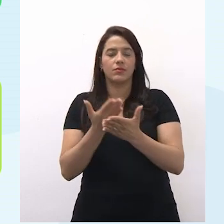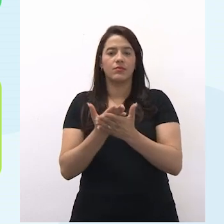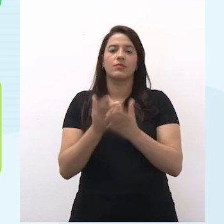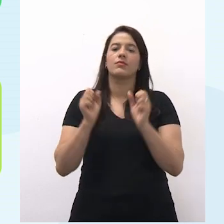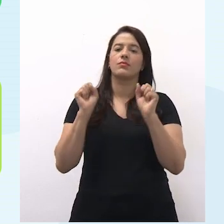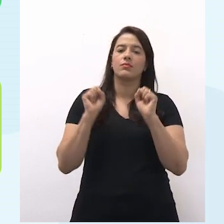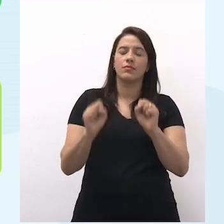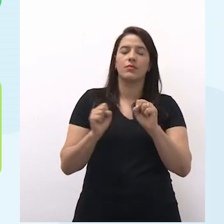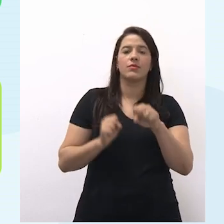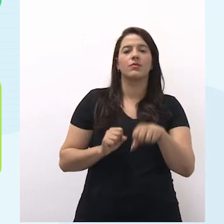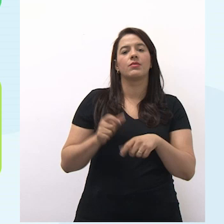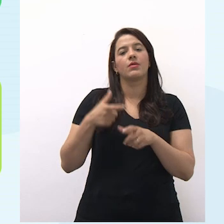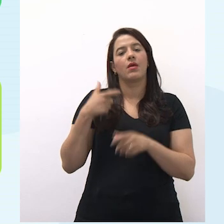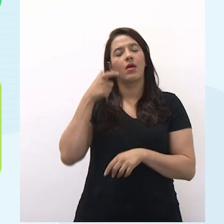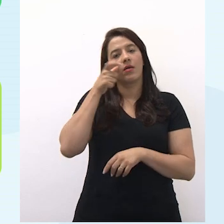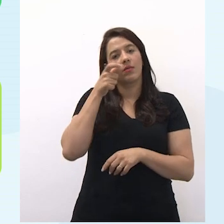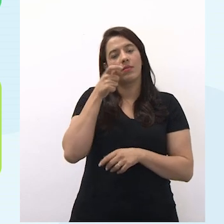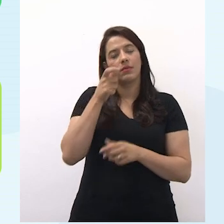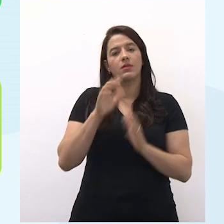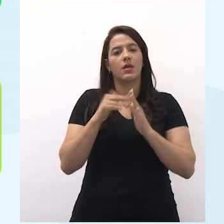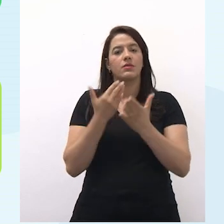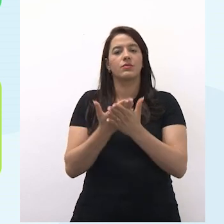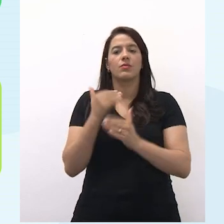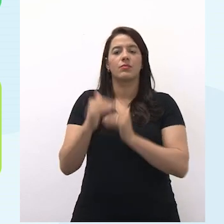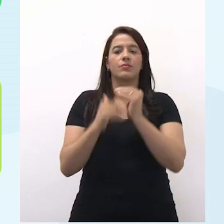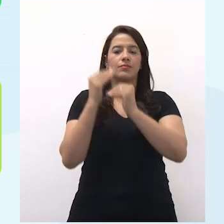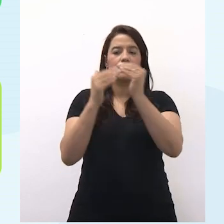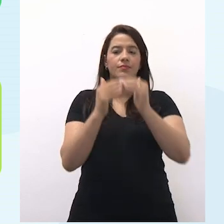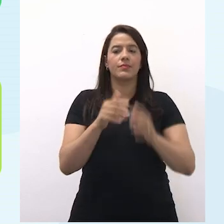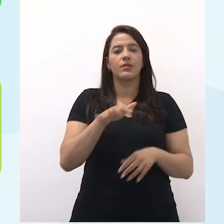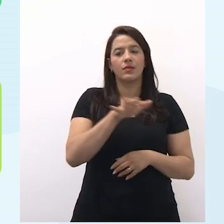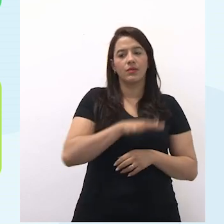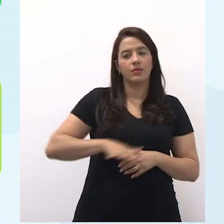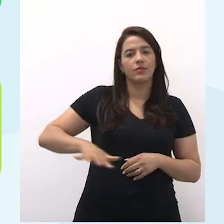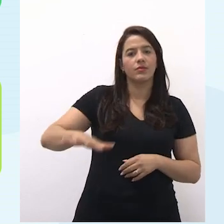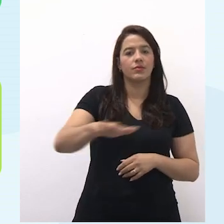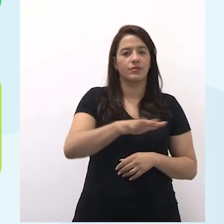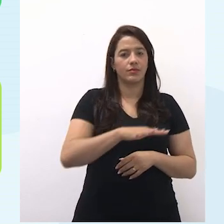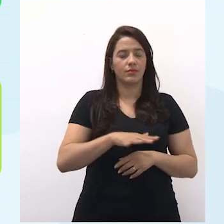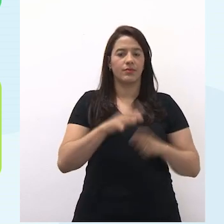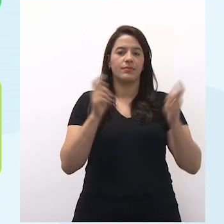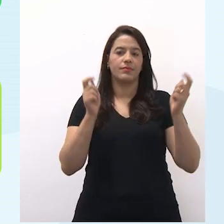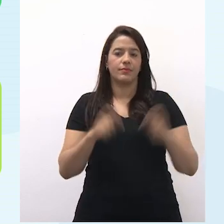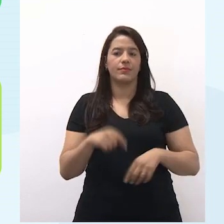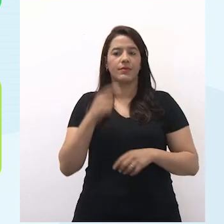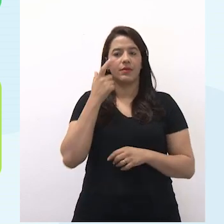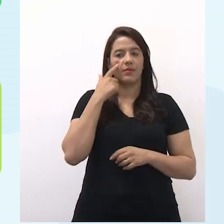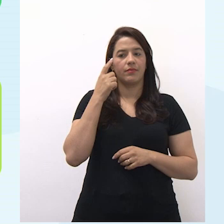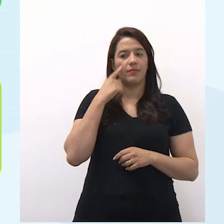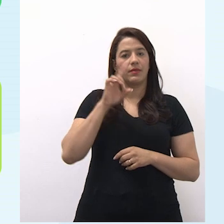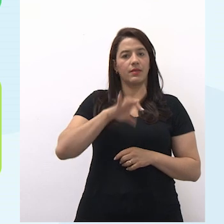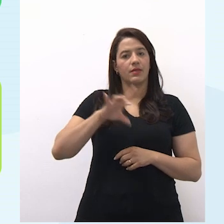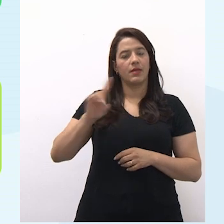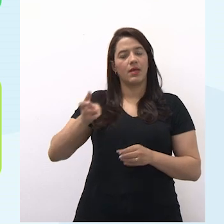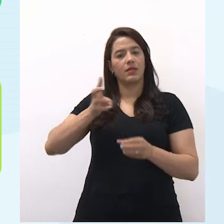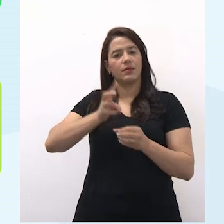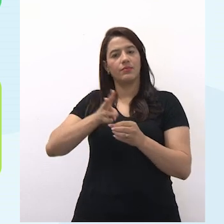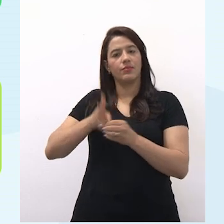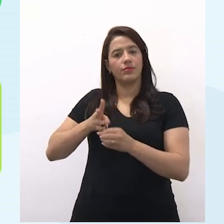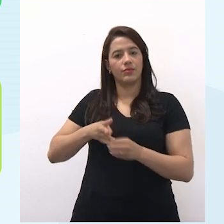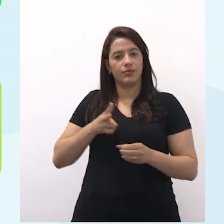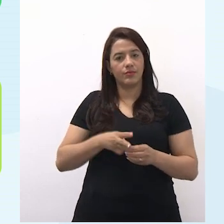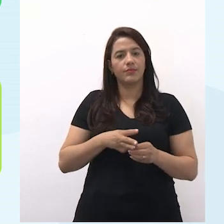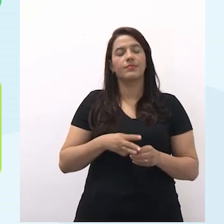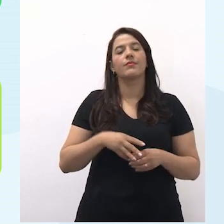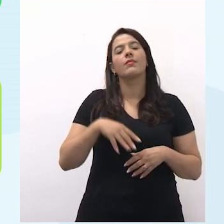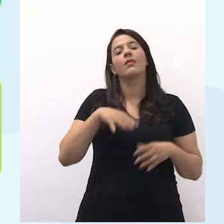acompanhar as escolas aí, né? Temos o regional, que o dirigente tem um olhar sobre o seu município, e o de